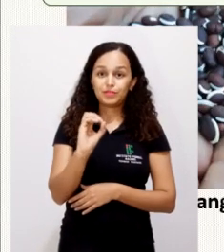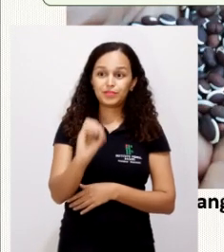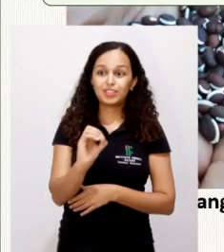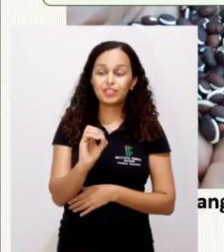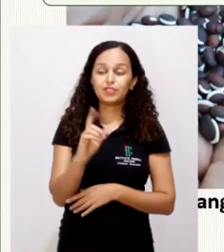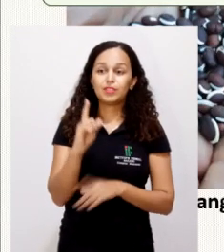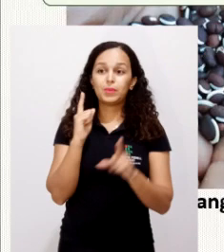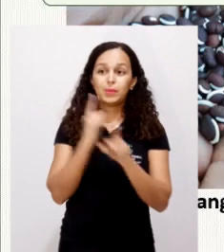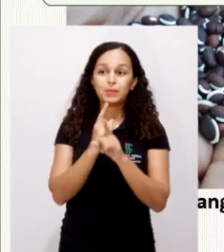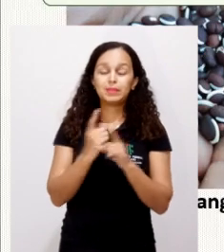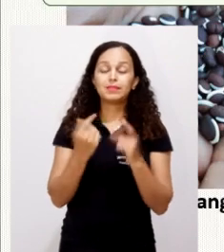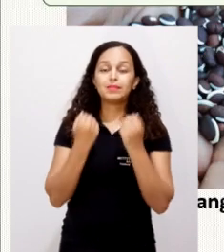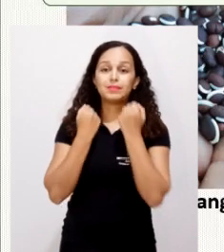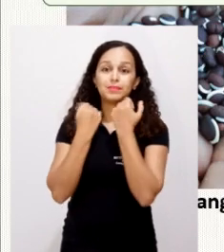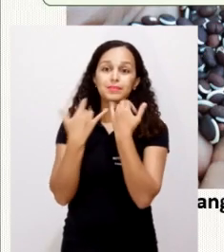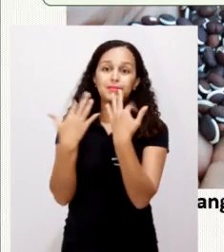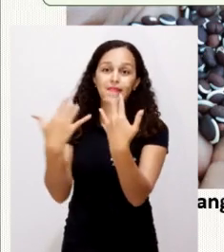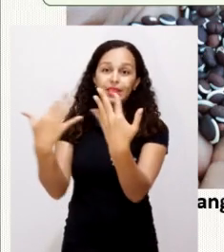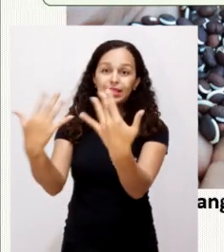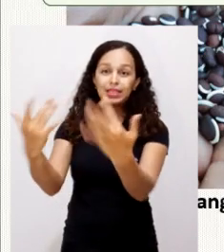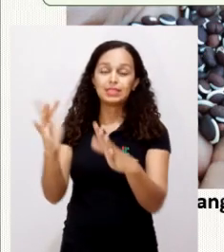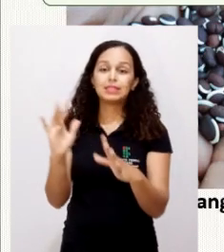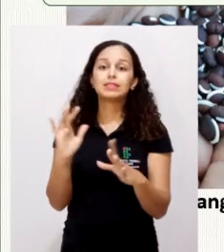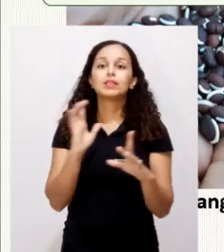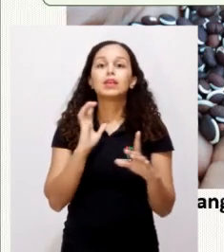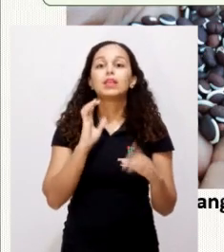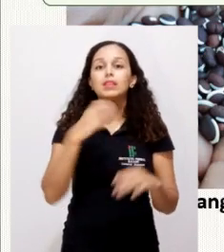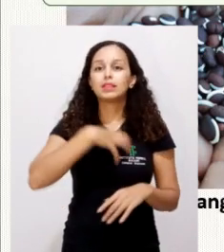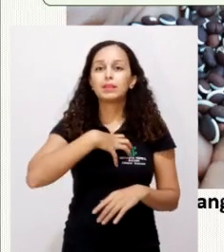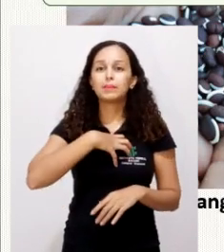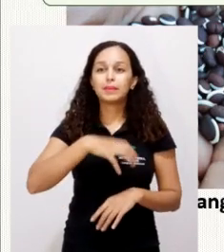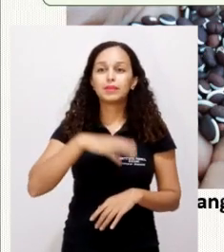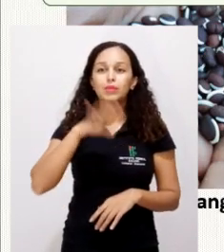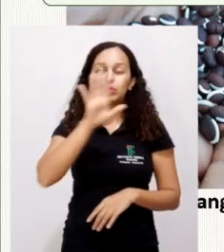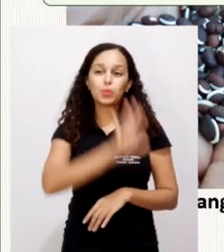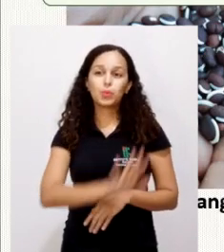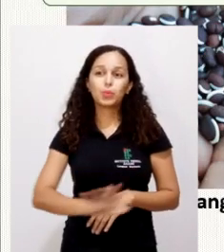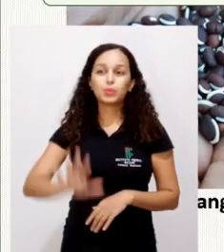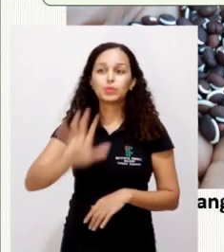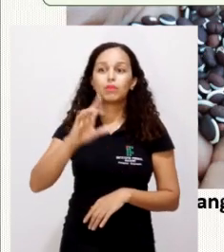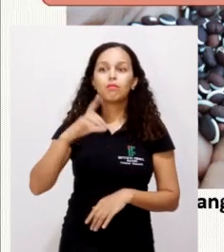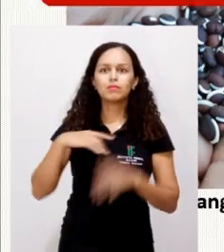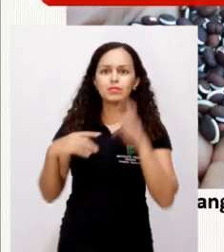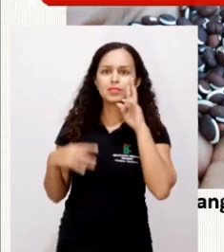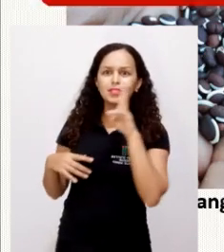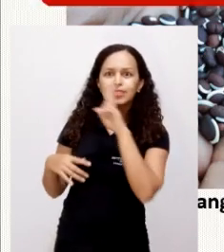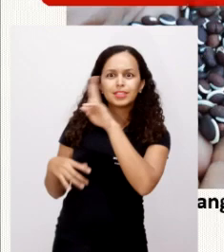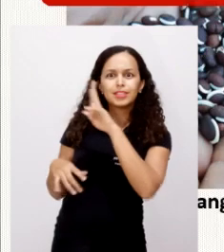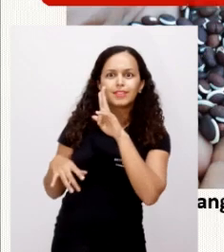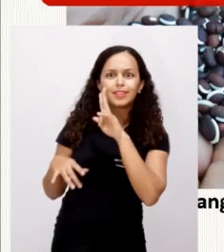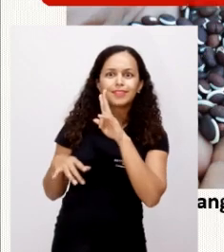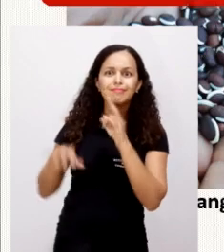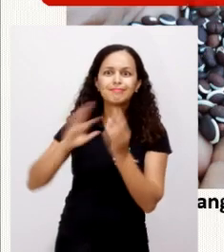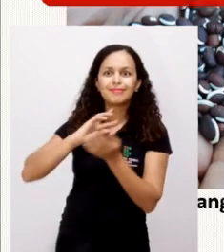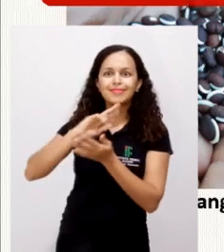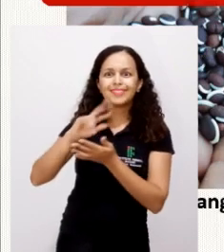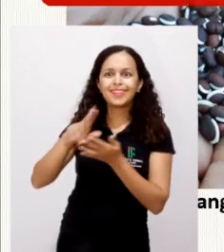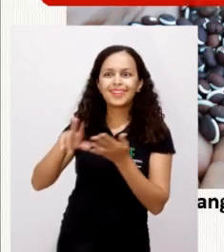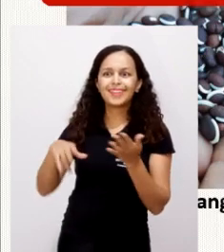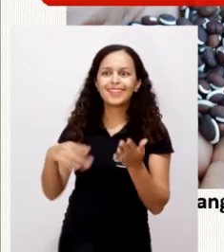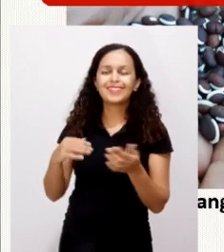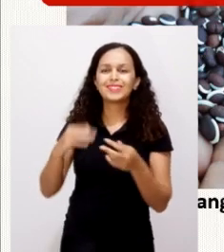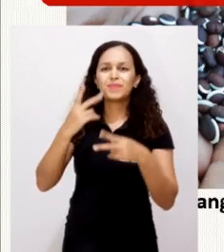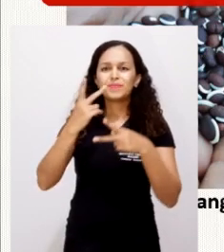são encontradas em todo o estado da Bahia, como a chaia rica em potássio e cálcio, feijão mangalô, fonte